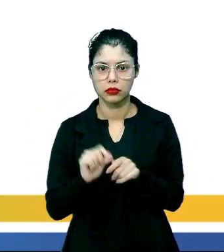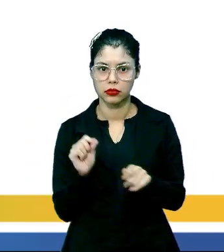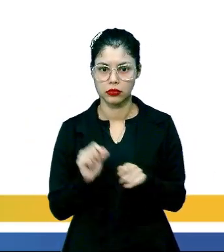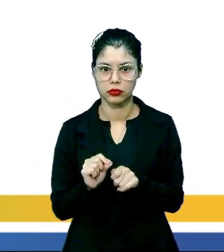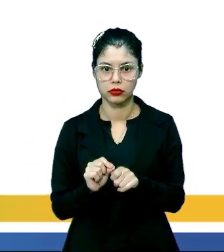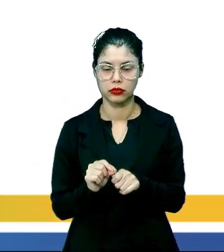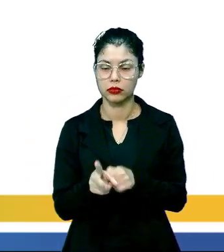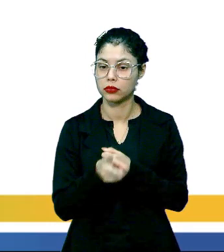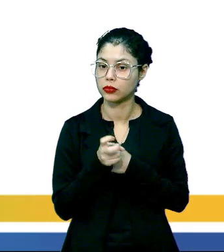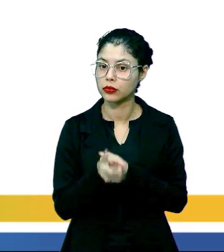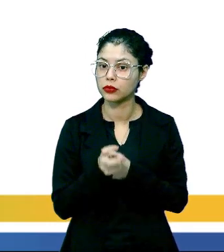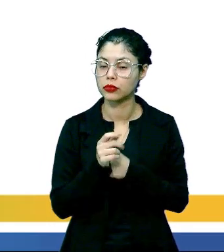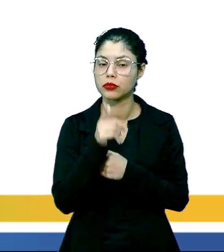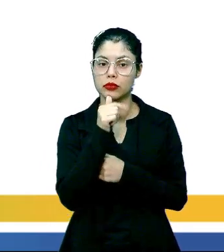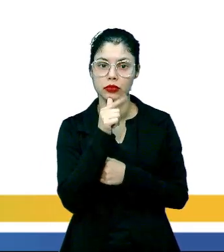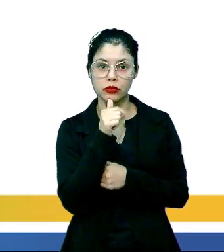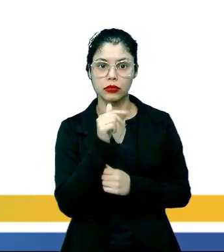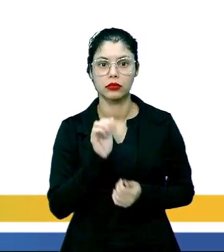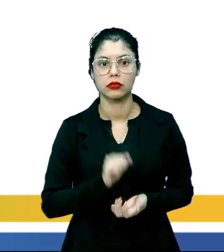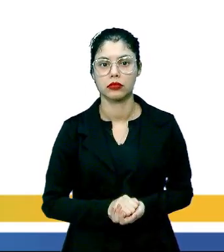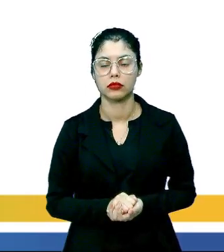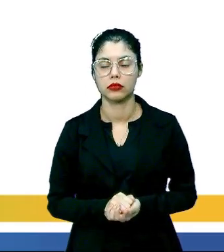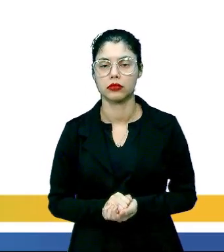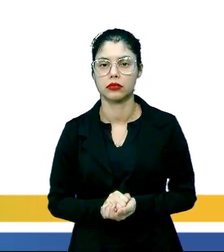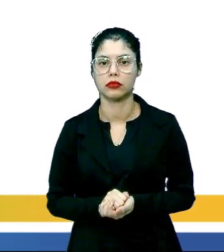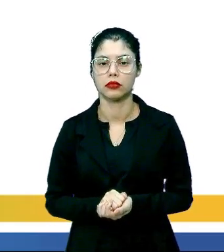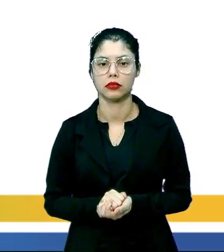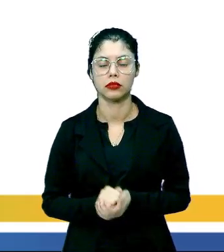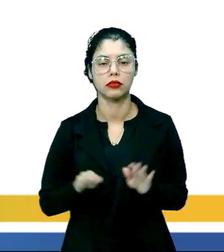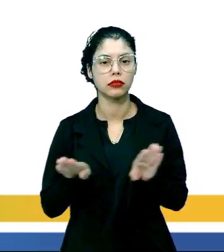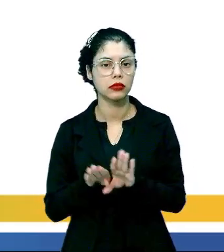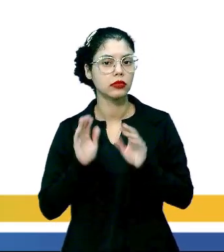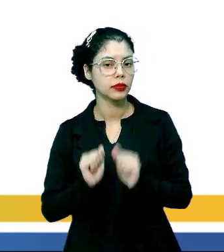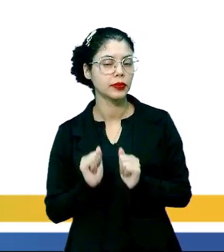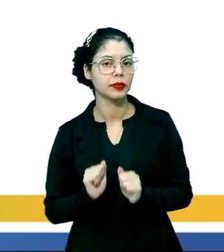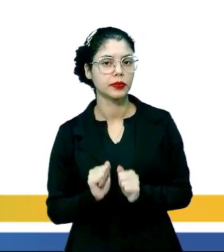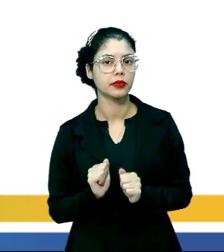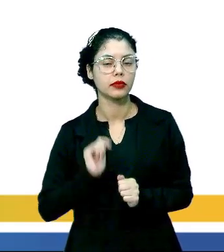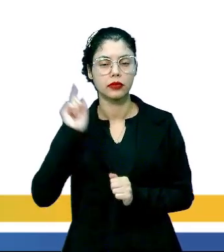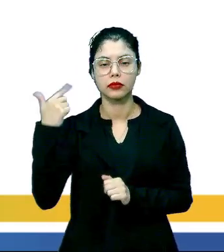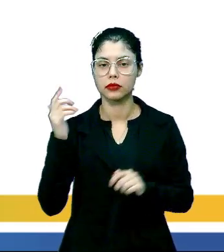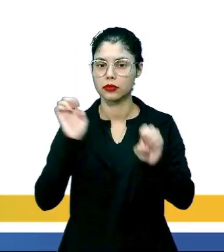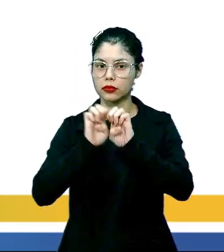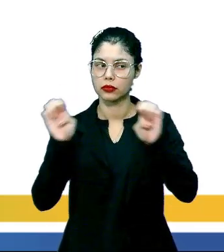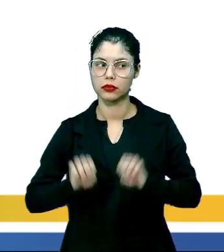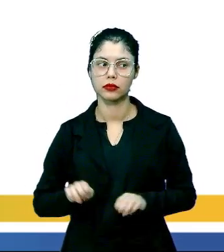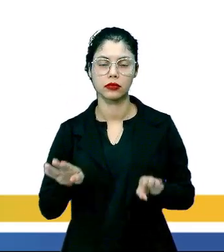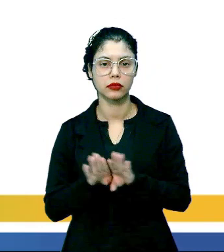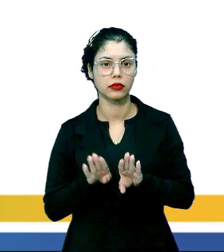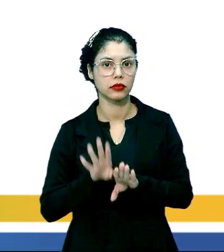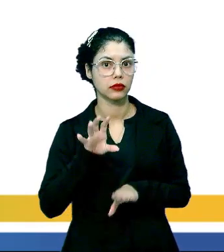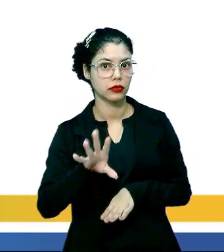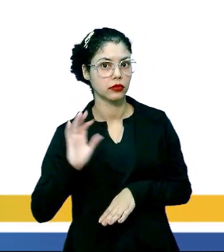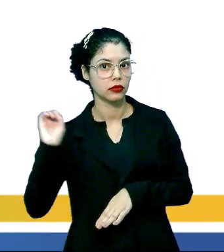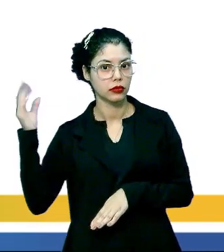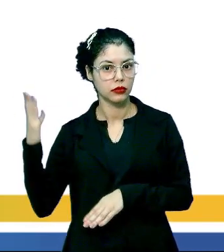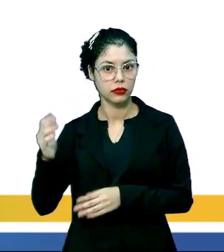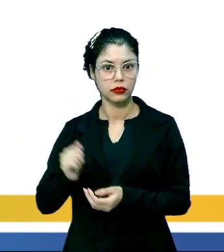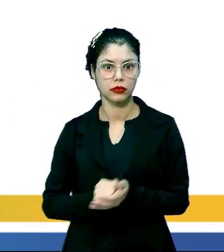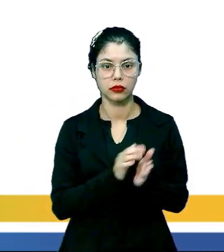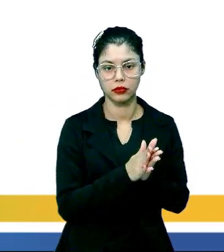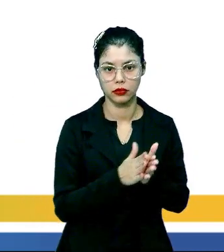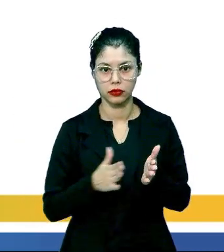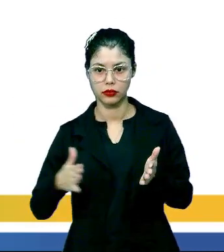a reabsorção de água e sais, tá? E ele também pode jogar lá para outra estrutura. Com isso, vai